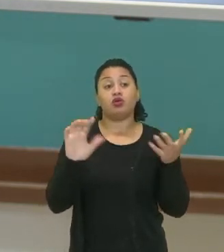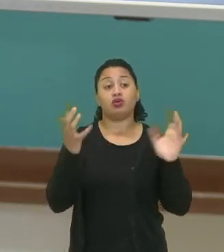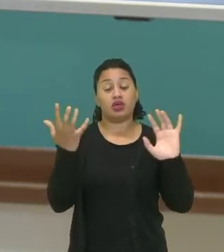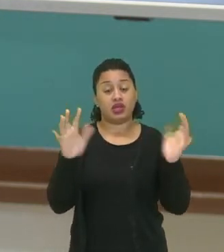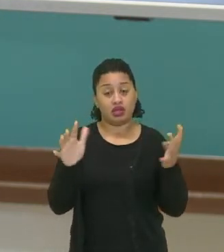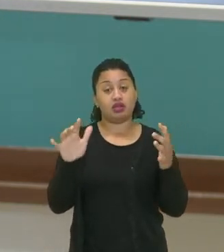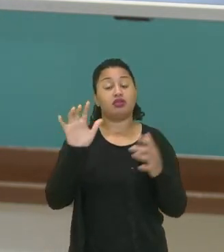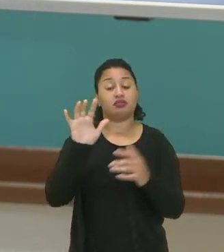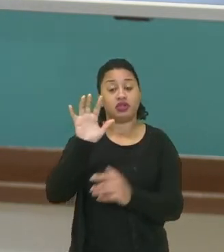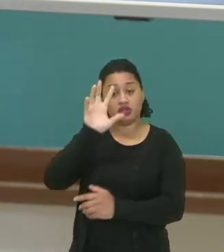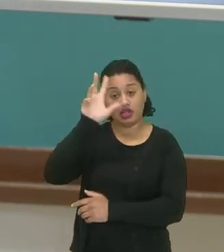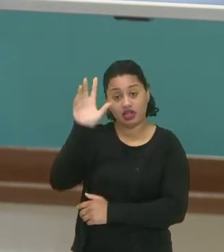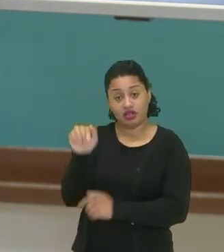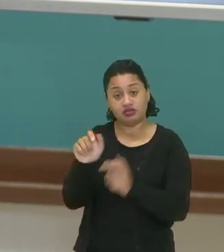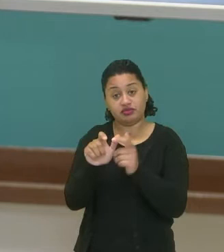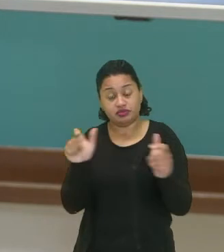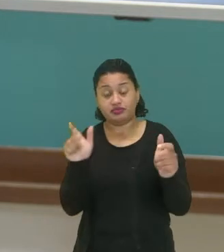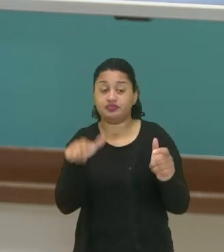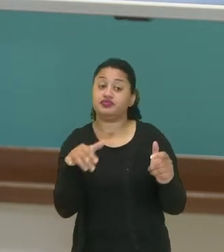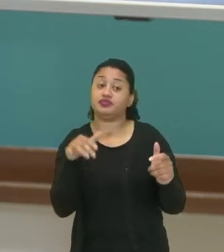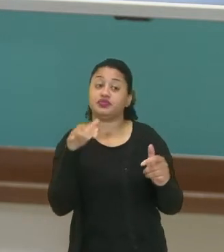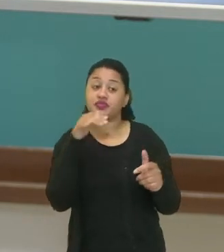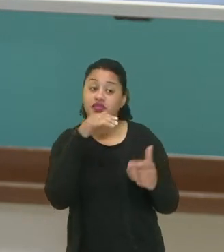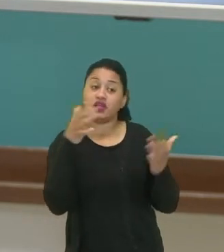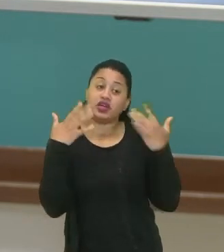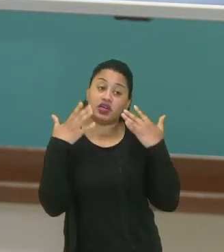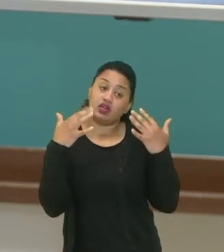quentes, apesar de existirem também os climas